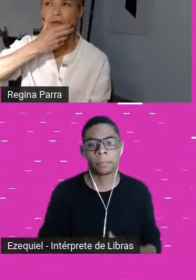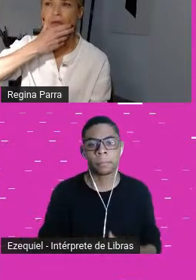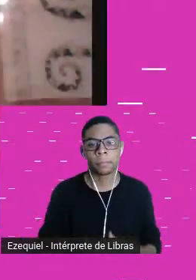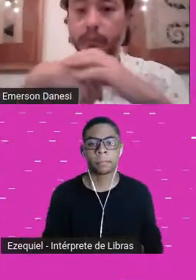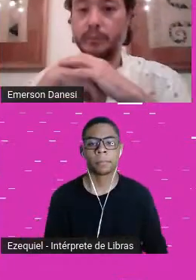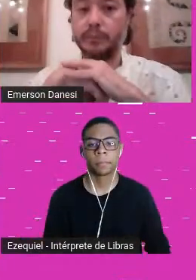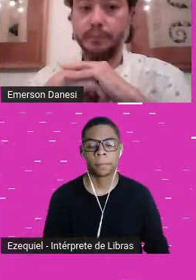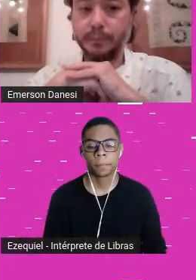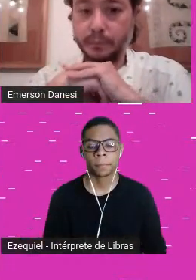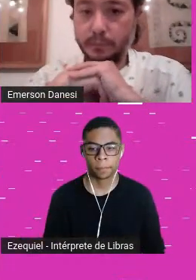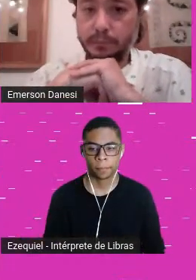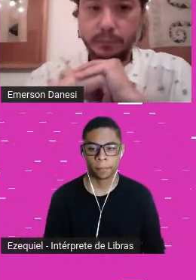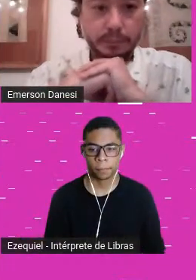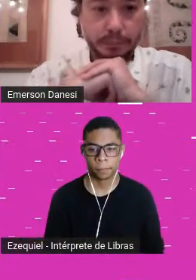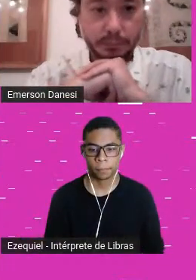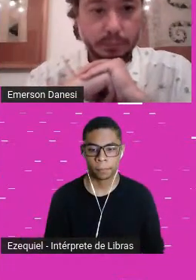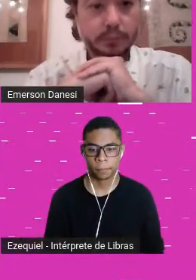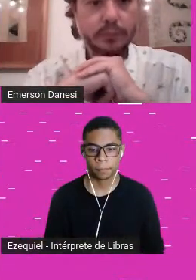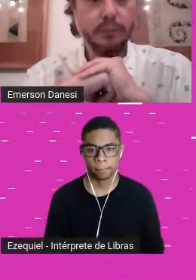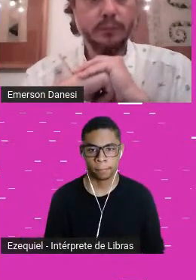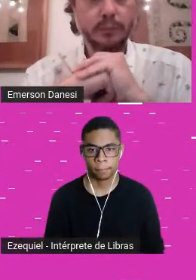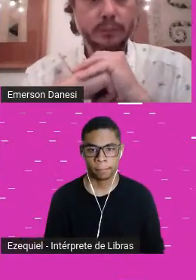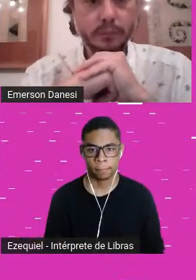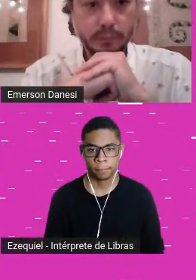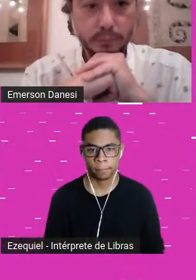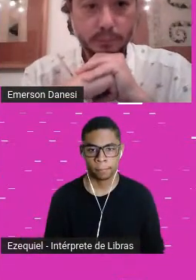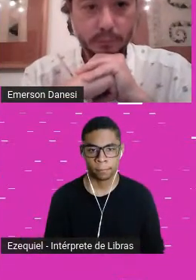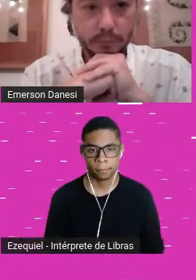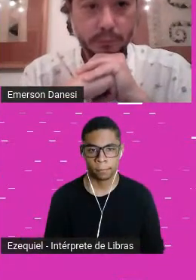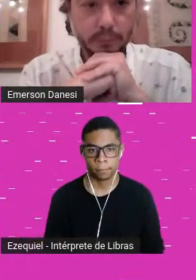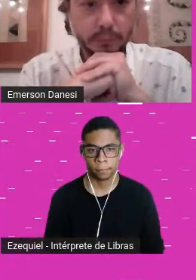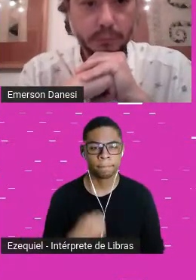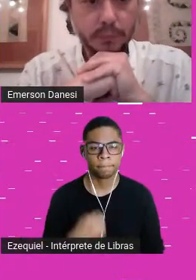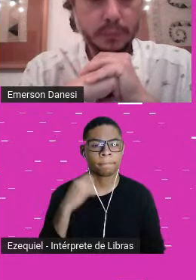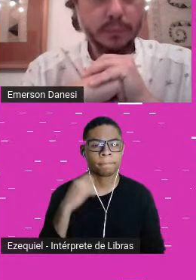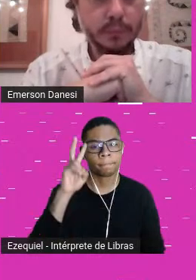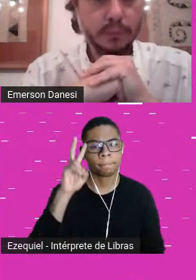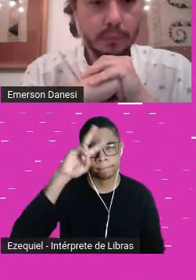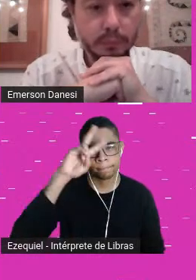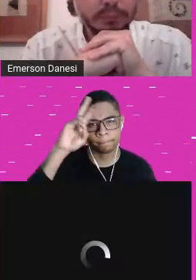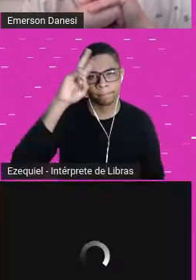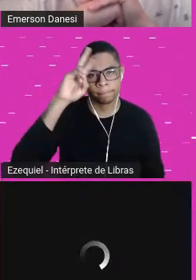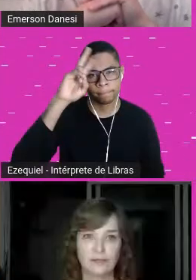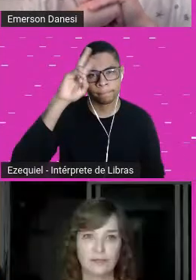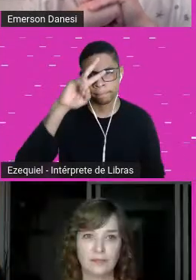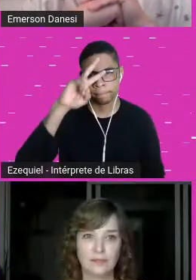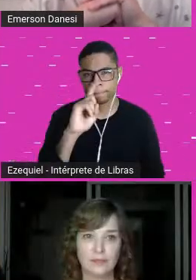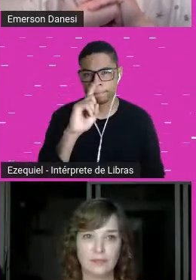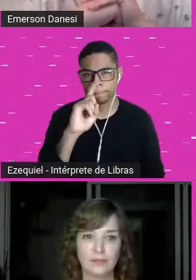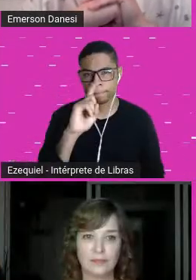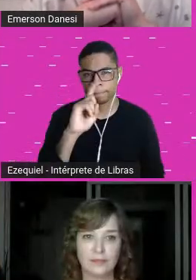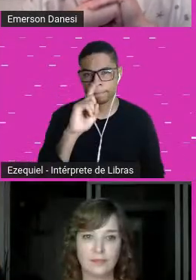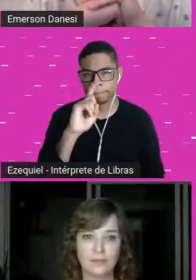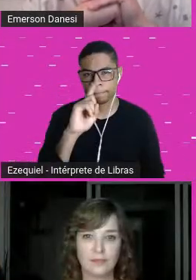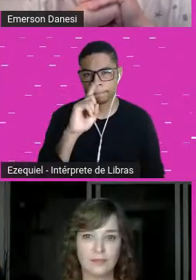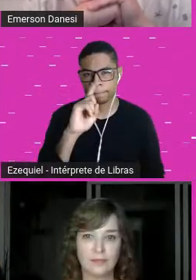Texto, eu não lembro de ter participado dos cortes, só se for, mas eu lembro da gente já ter